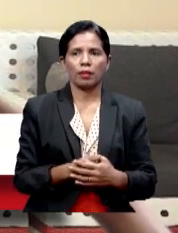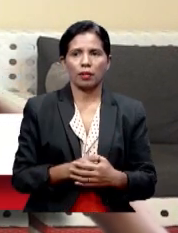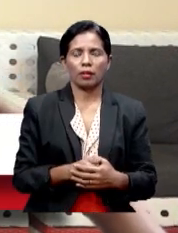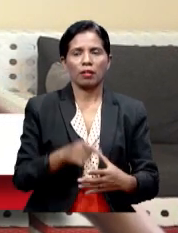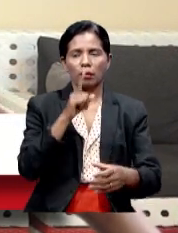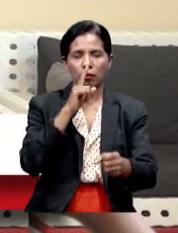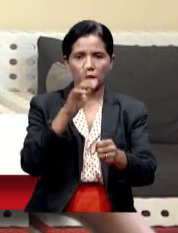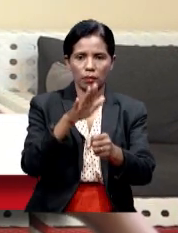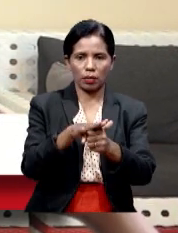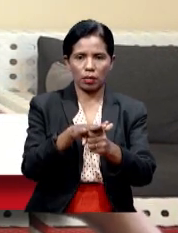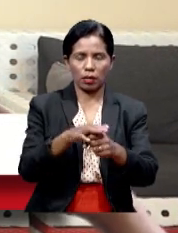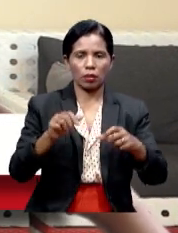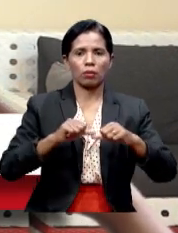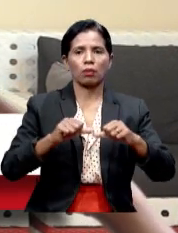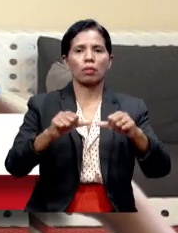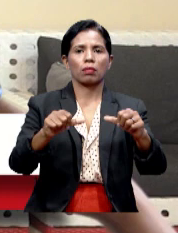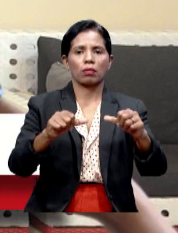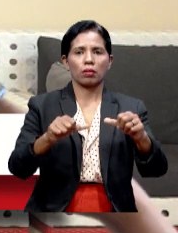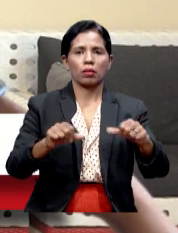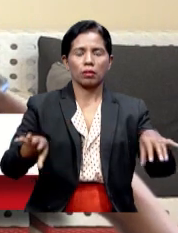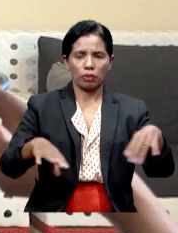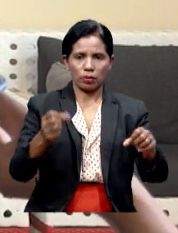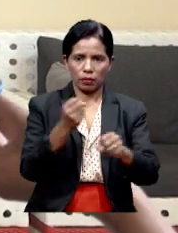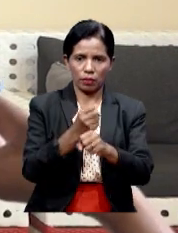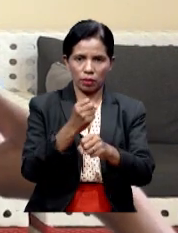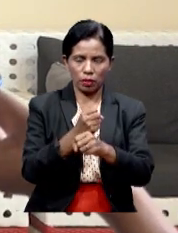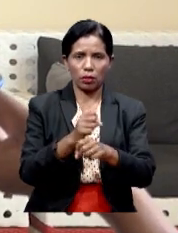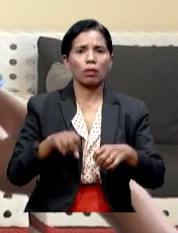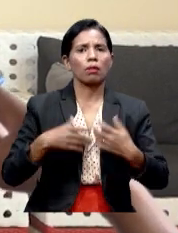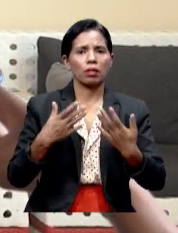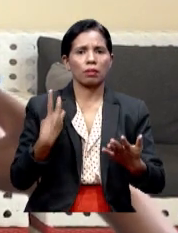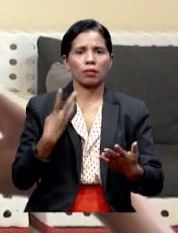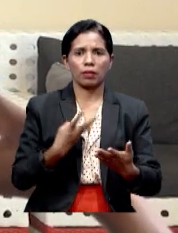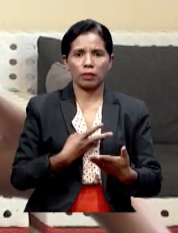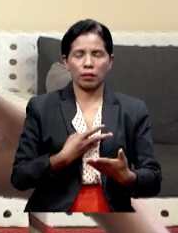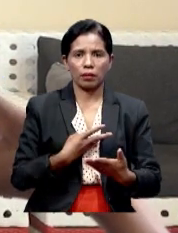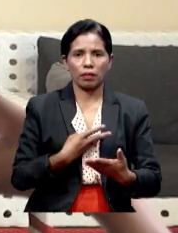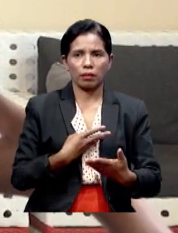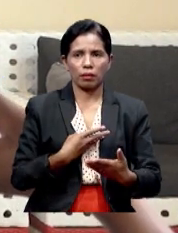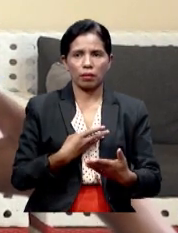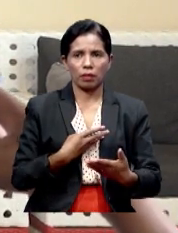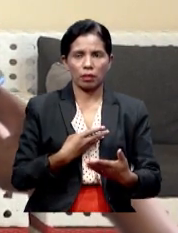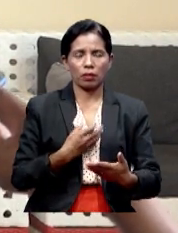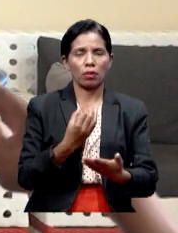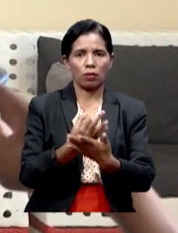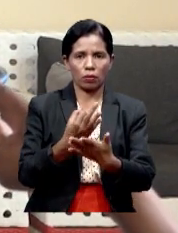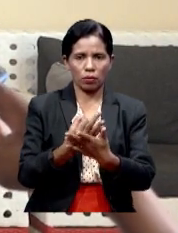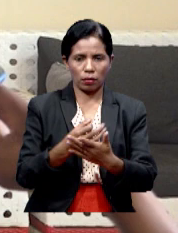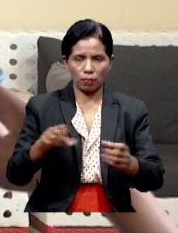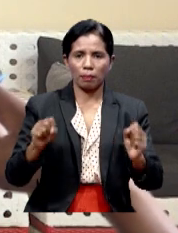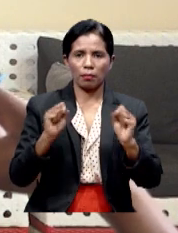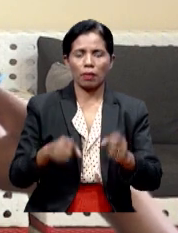compromete, continua esforço. Pensamos que tinha o setor financeiro, né, para